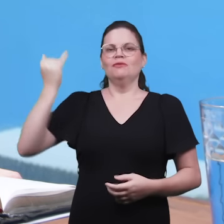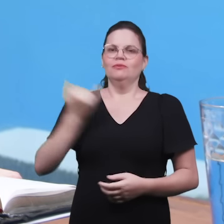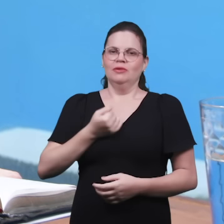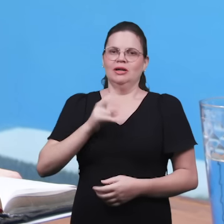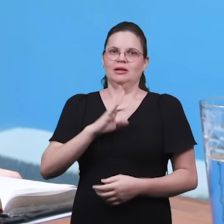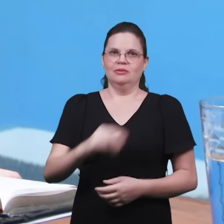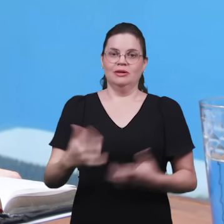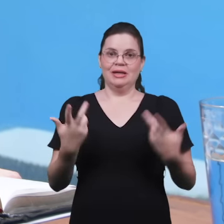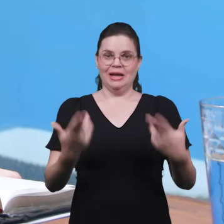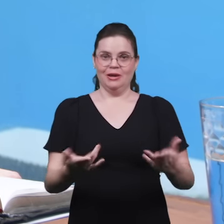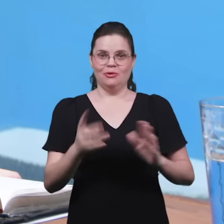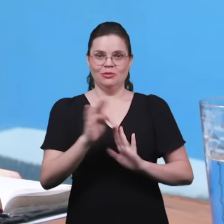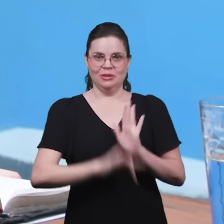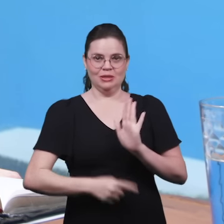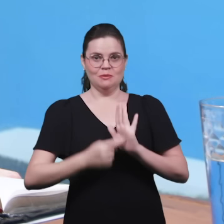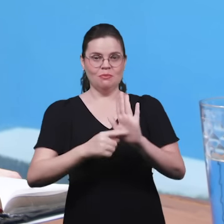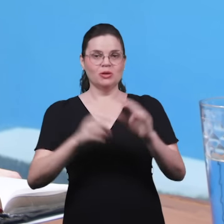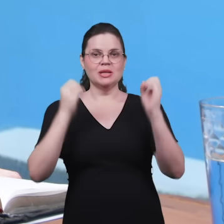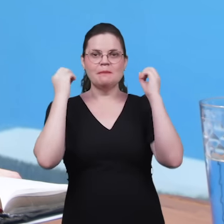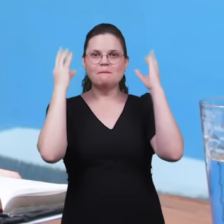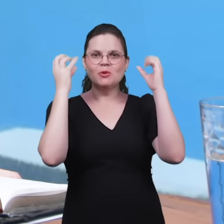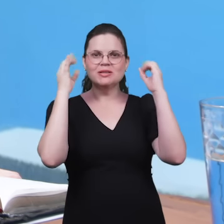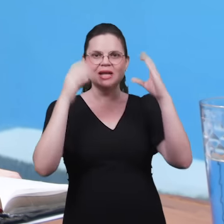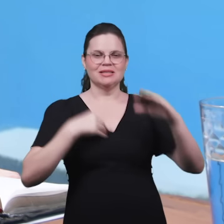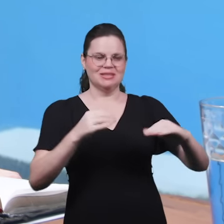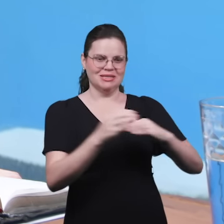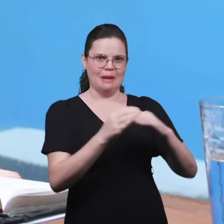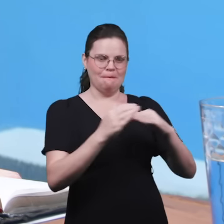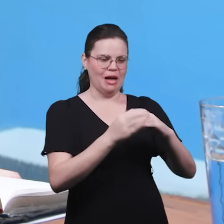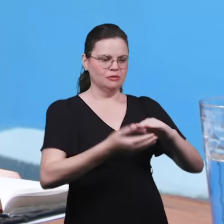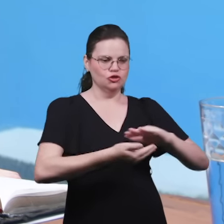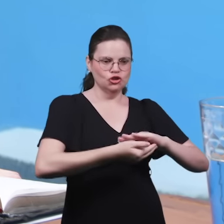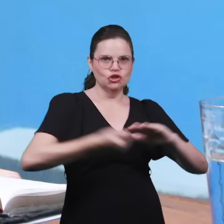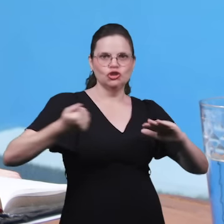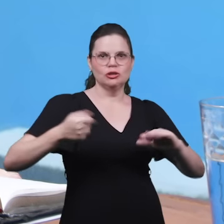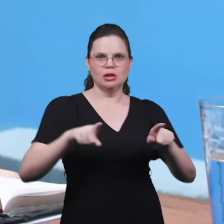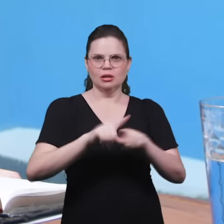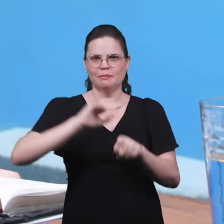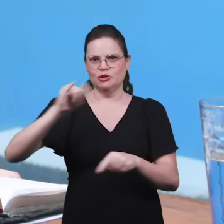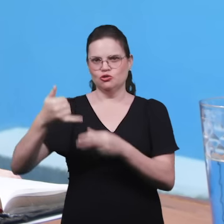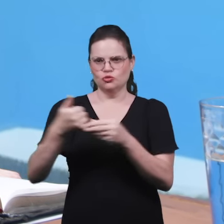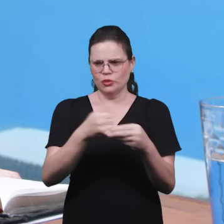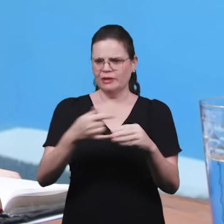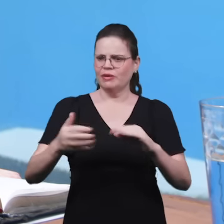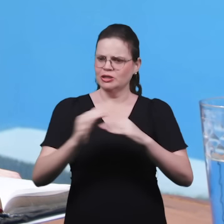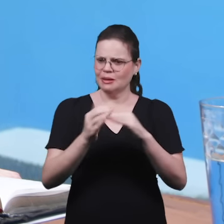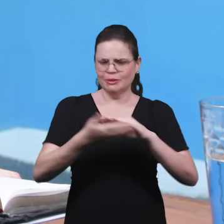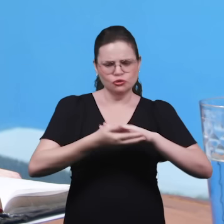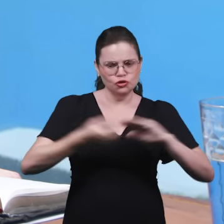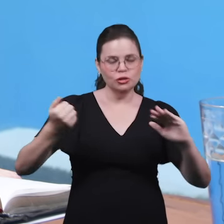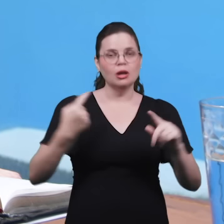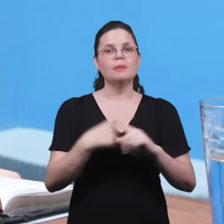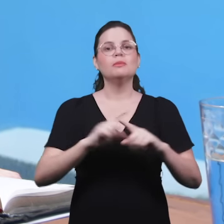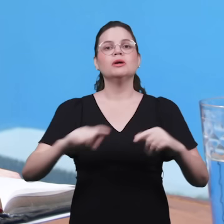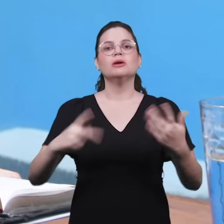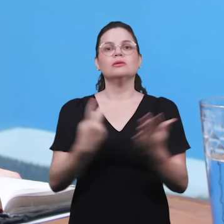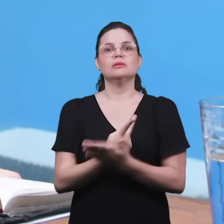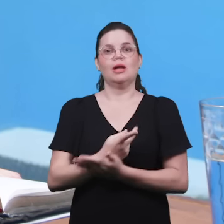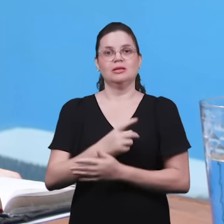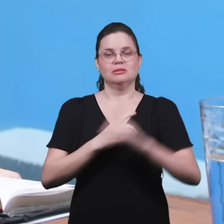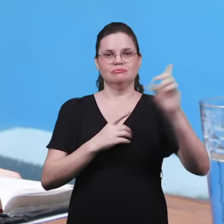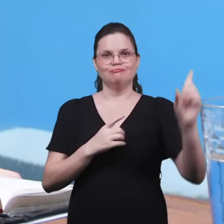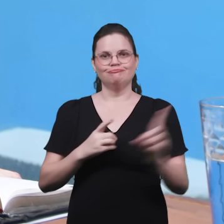passagem que o Senhor fala para Moisés, tira a sandália dos pés, o Senhor fala para Josué. Por quê? porque o Senhor queria falar